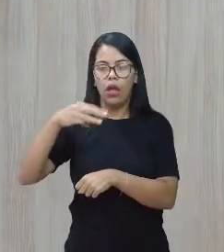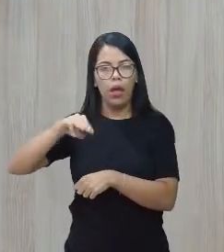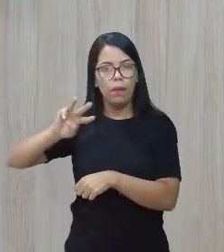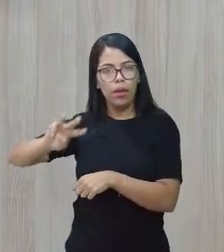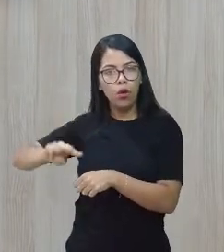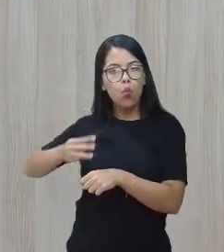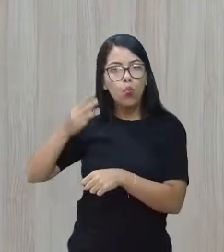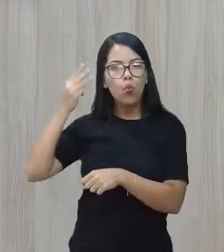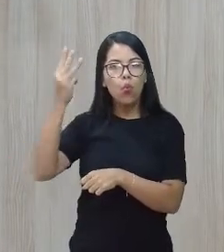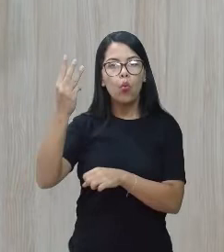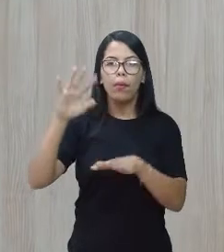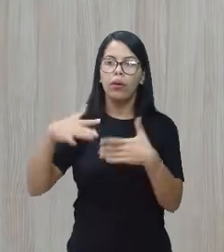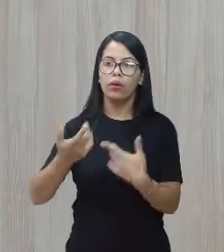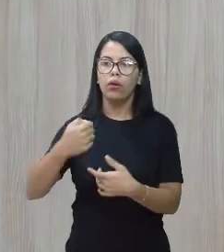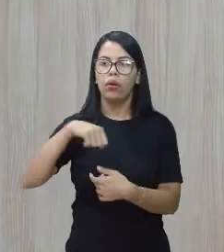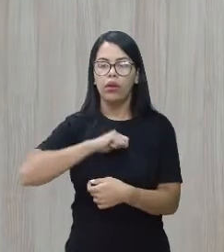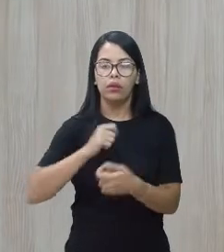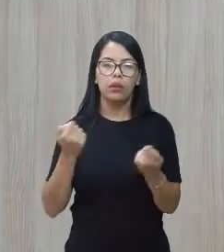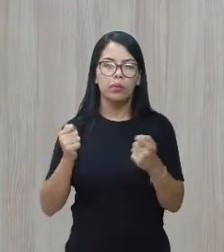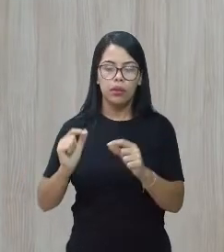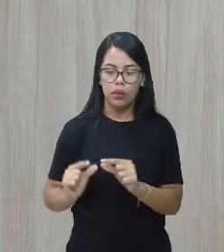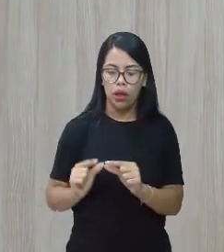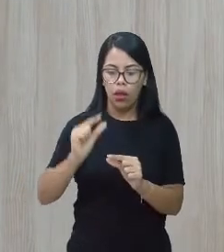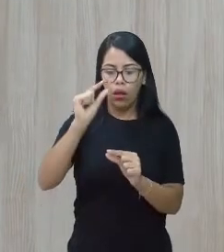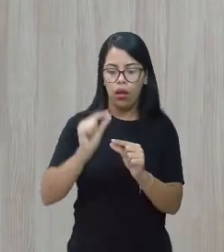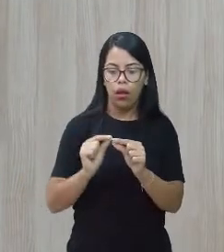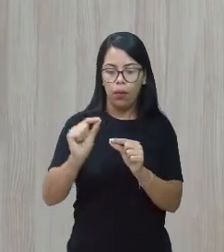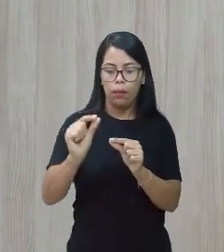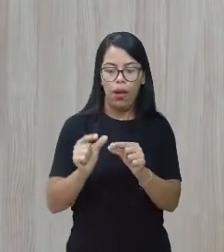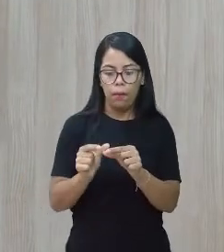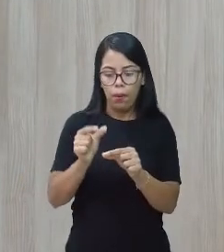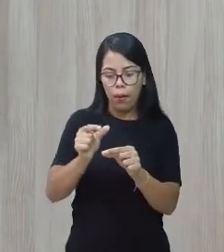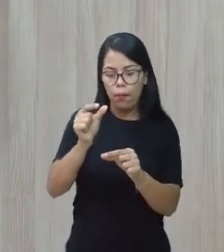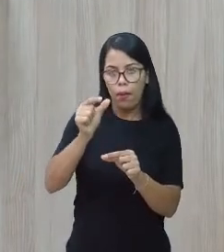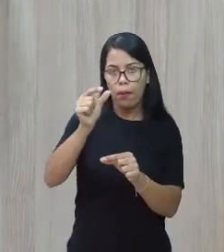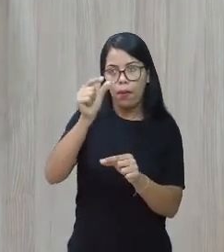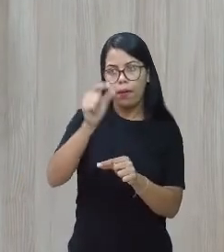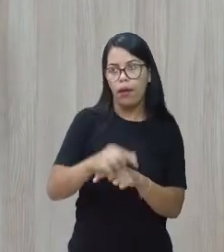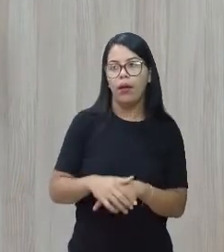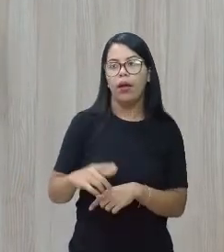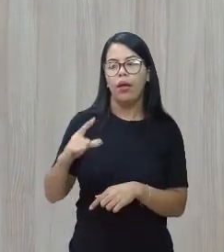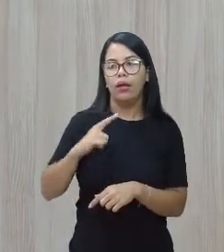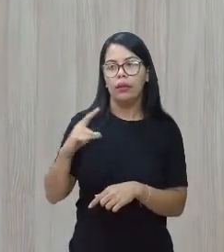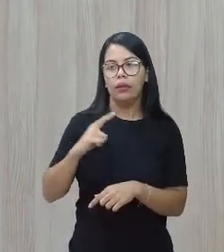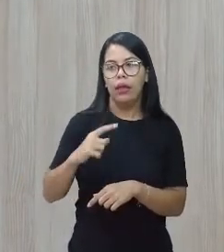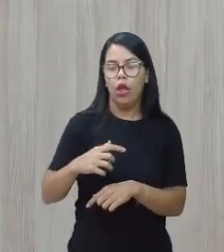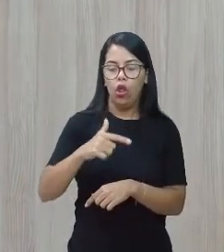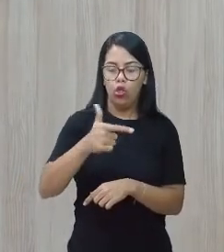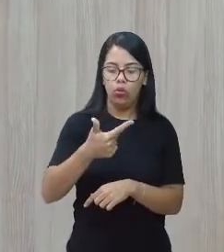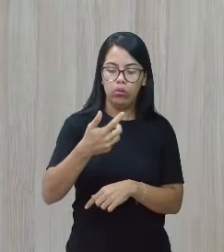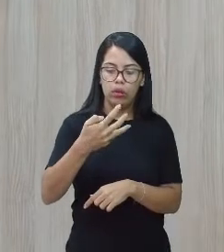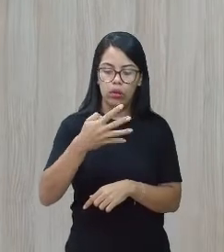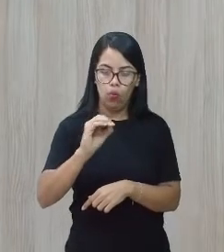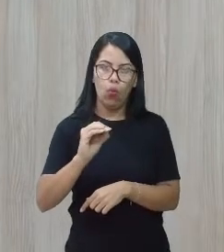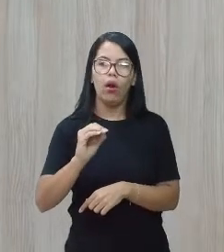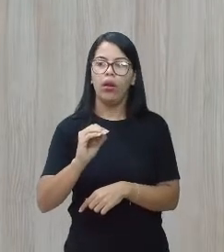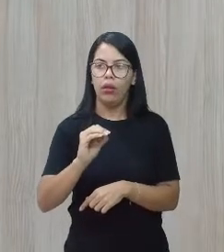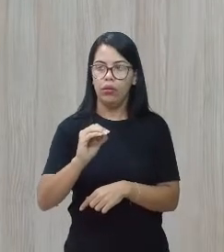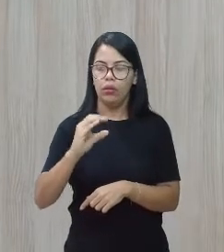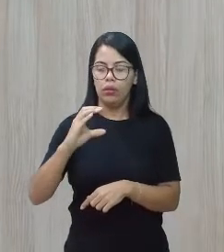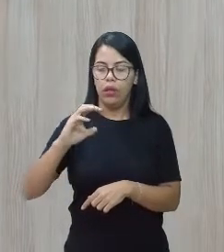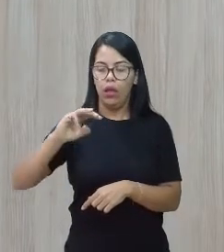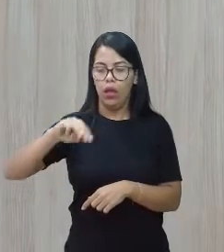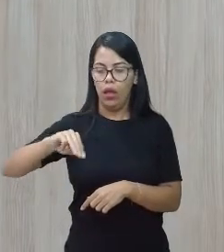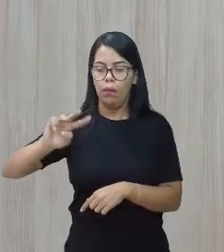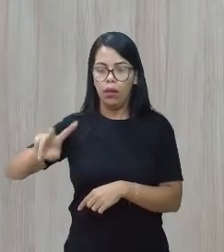ele nos 5 centímetros de altura, certo? Dando aí um volume de 240. E aí chegamos